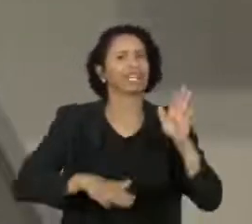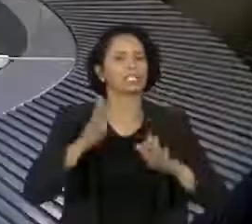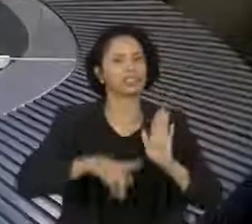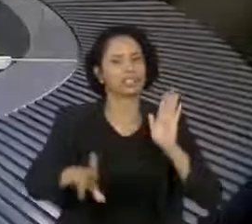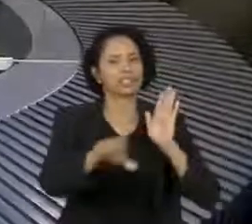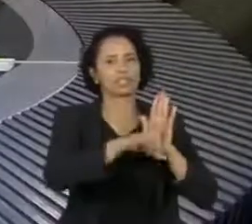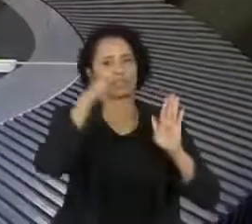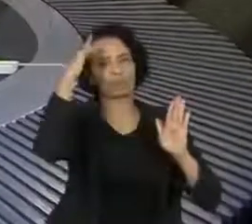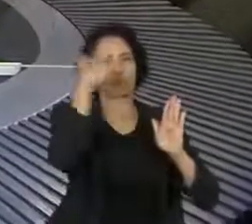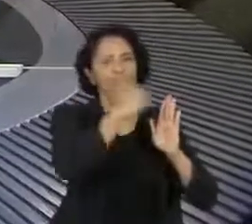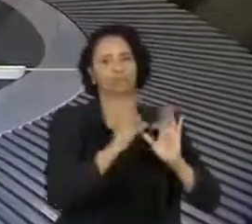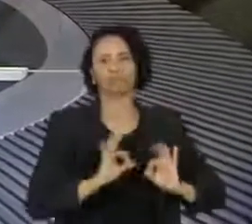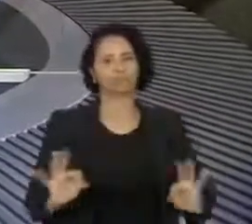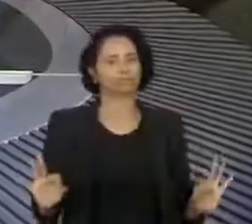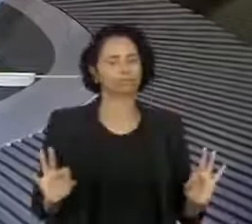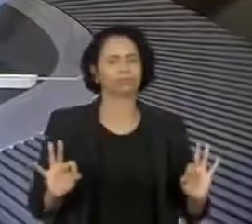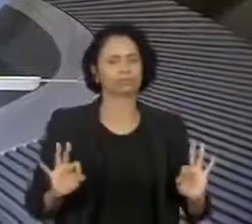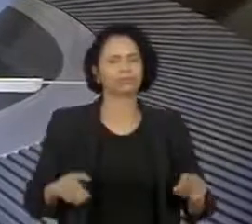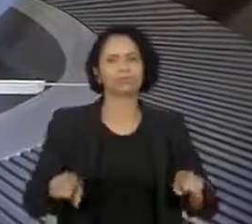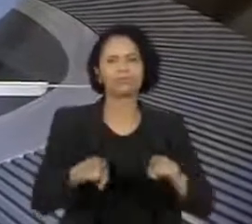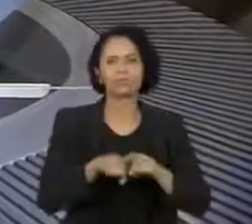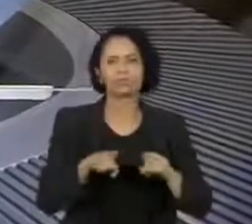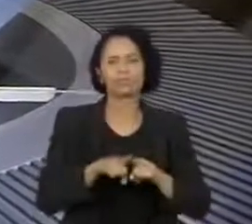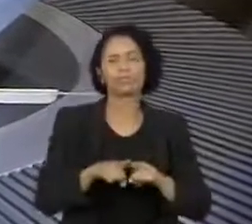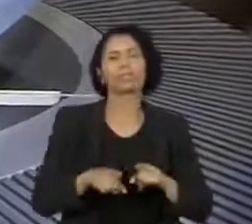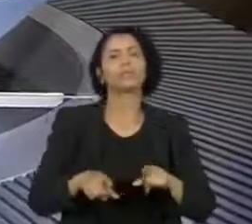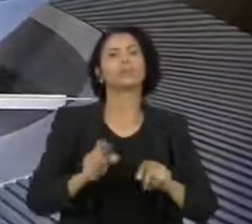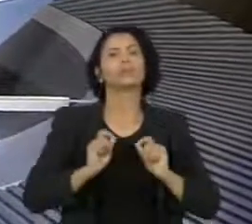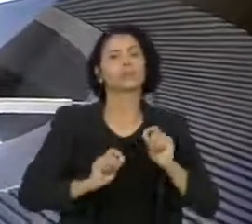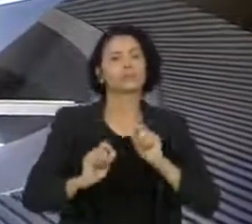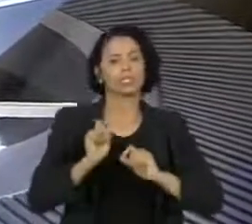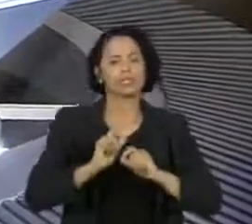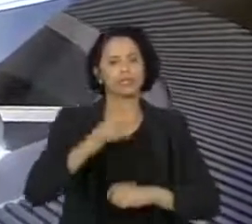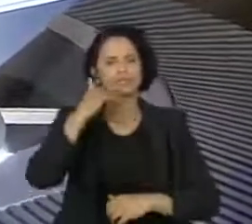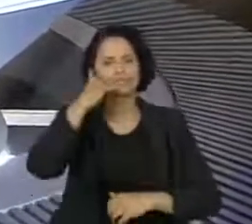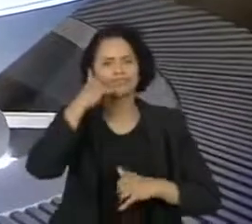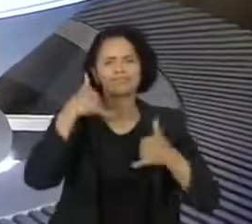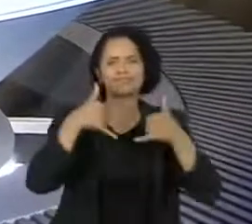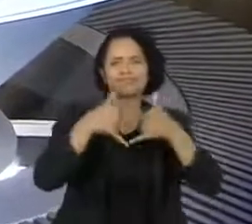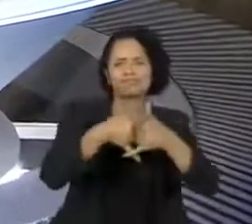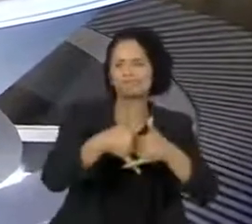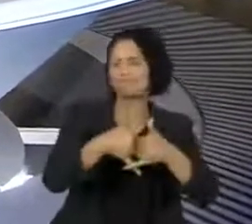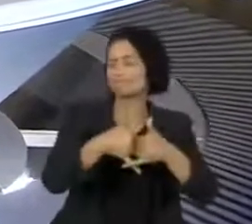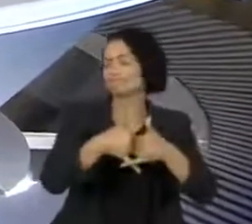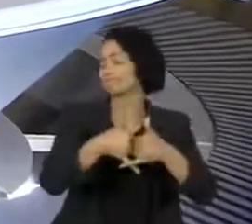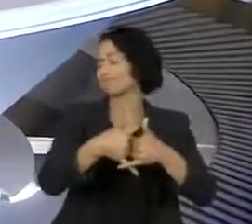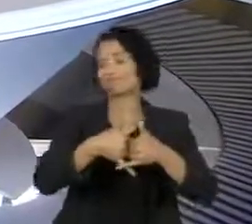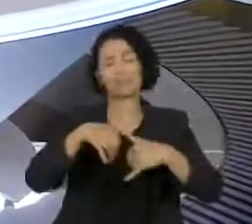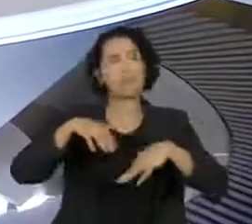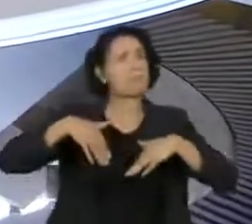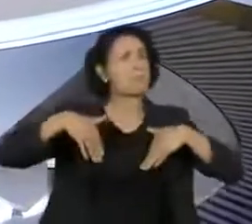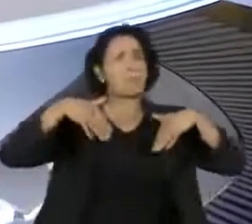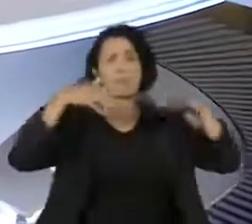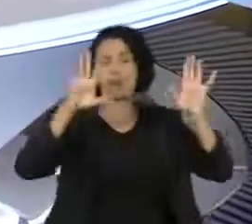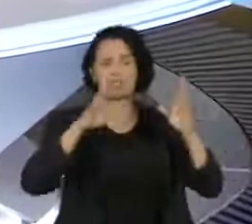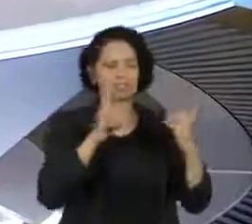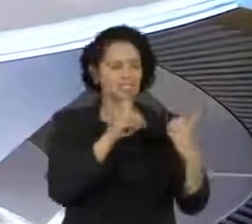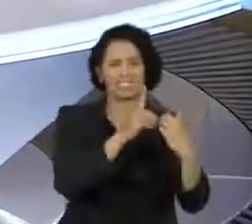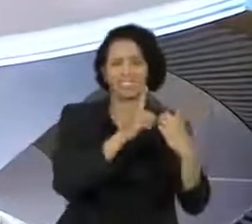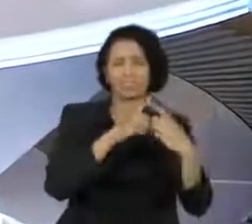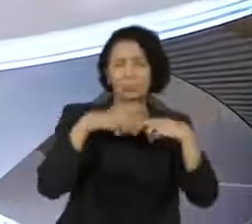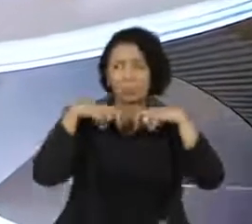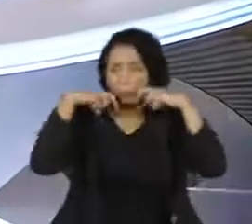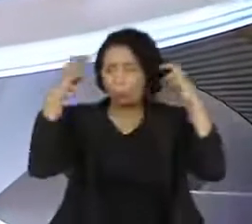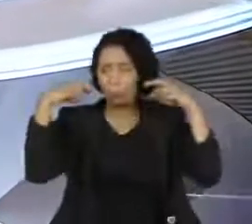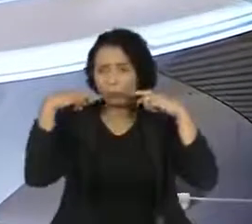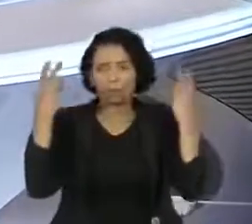leis. Quando as ligações para cobrar valores devidos passam do limite e expõem o cliente a situações vexatórias. Henrique